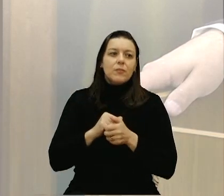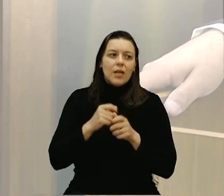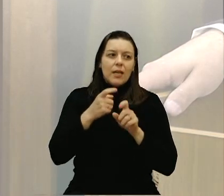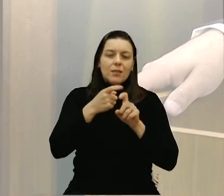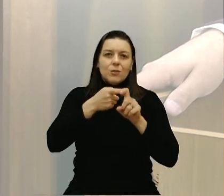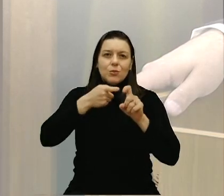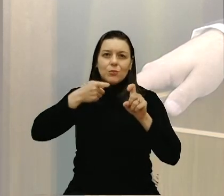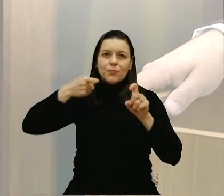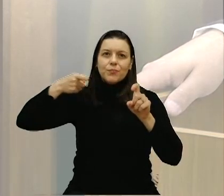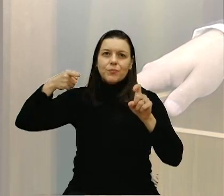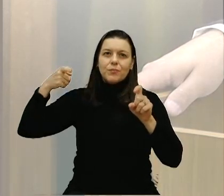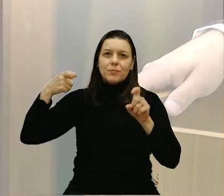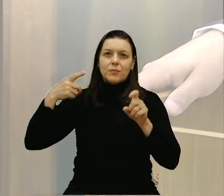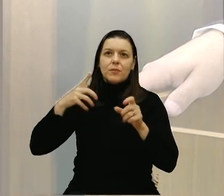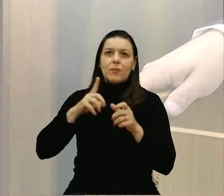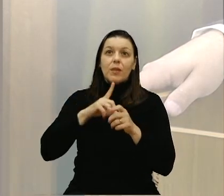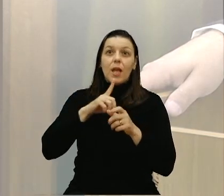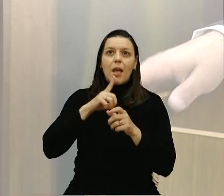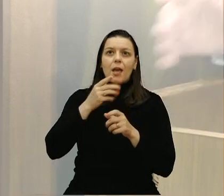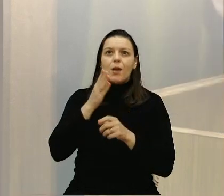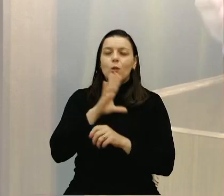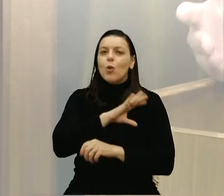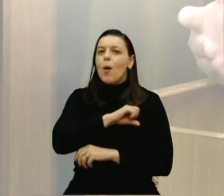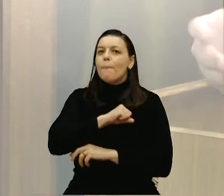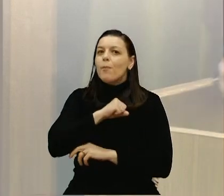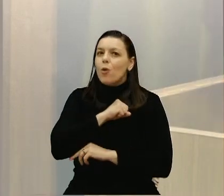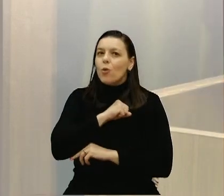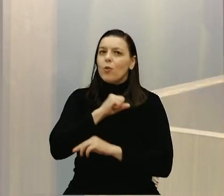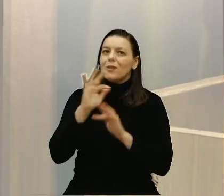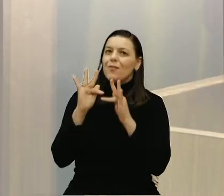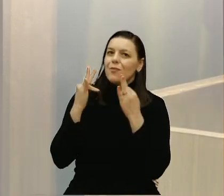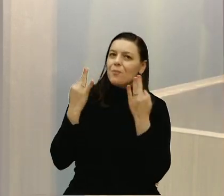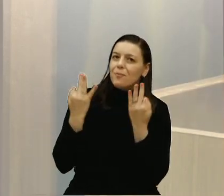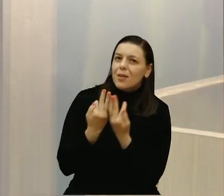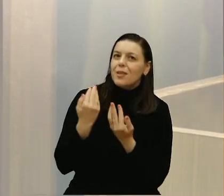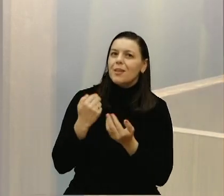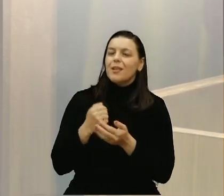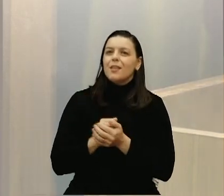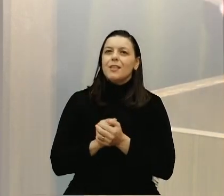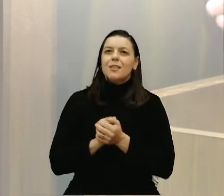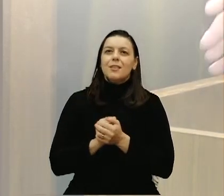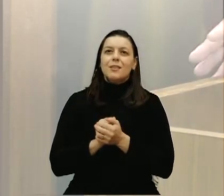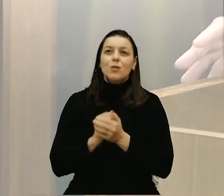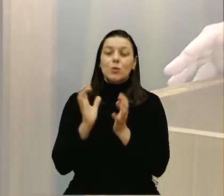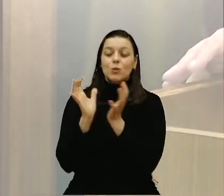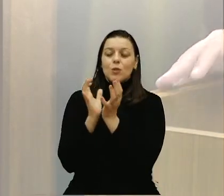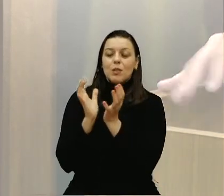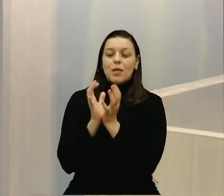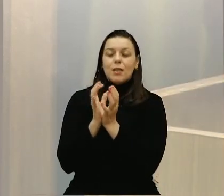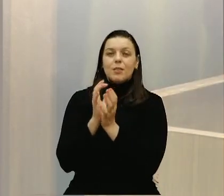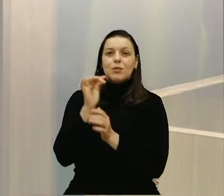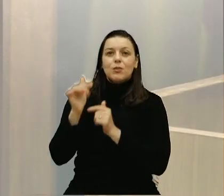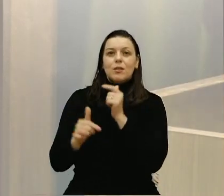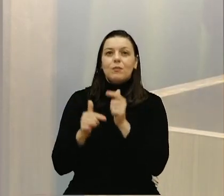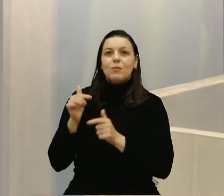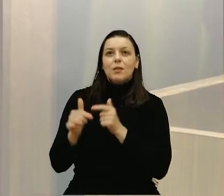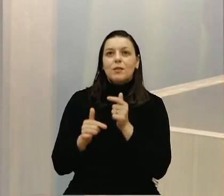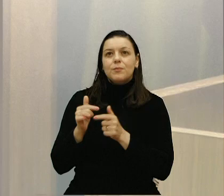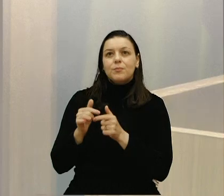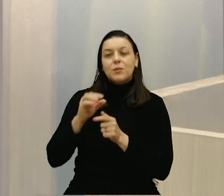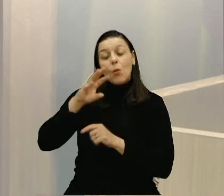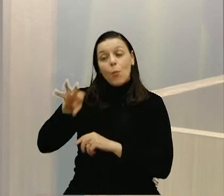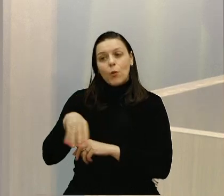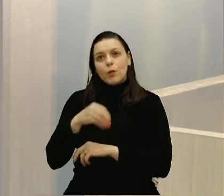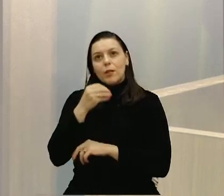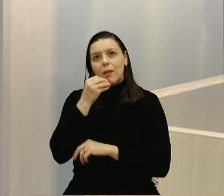nem sempre, às vezes no amor da família, às vezes com os colegas de trabalho, às vezes numa oportunidade